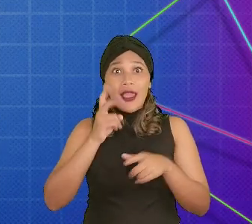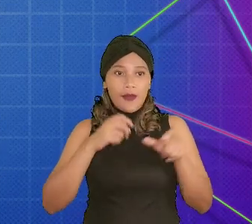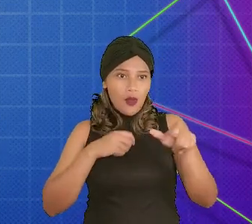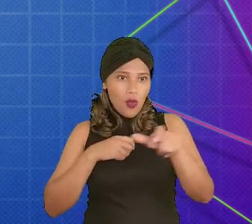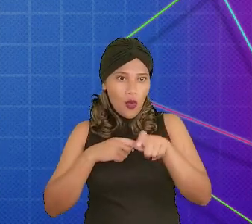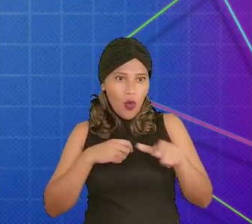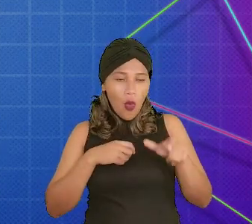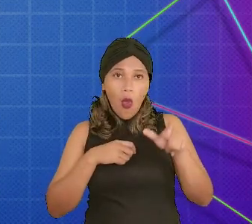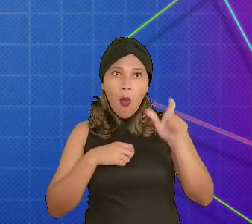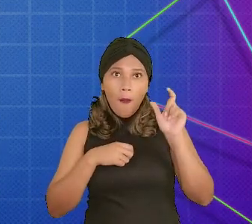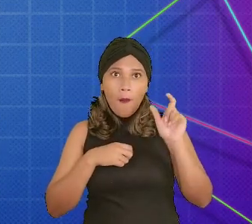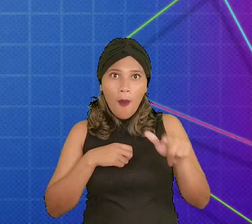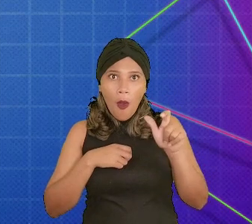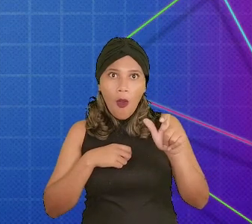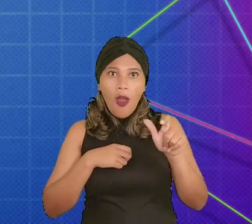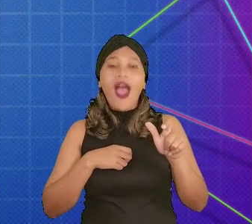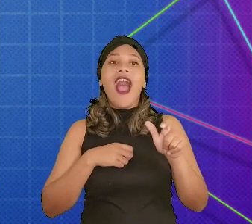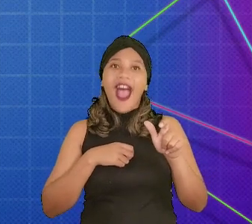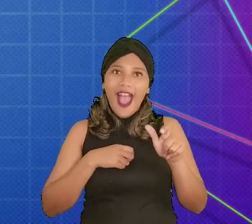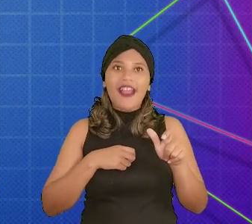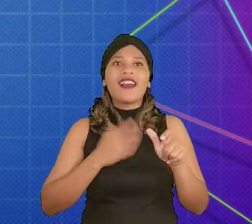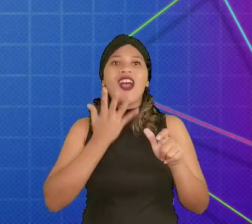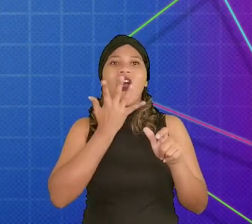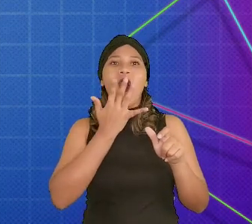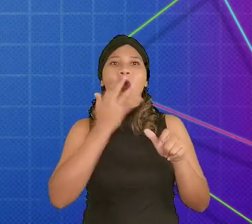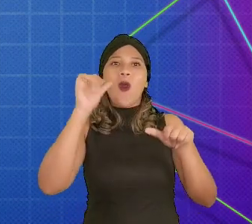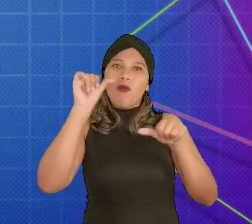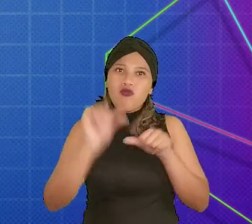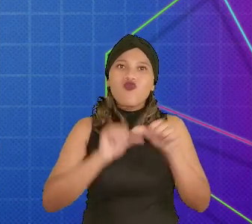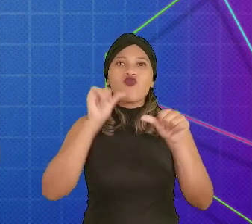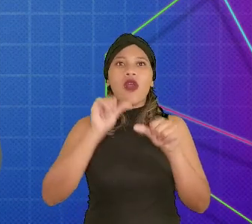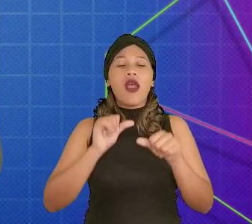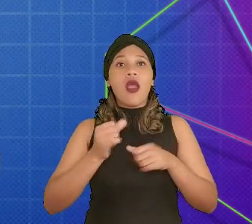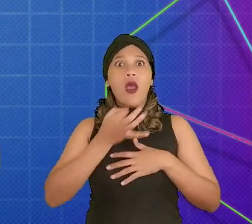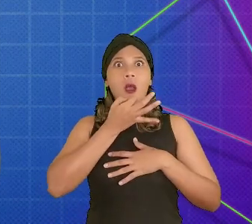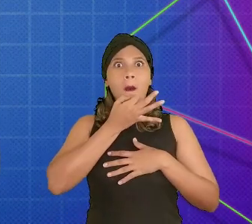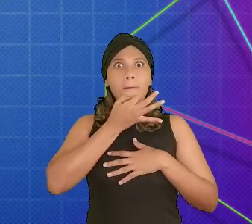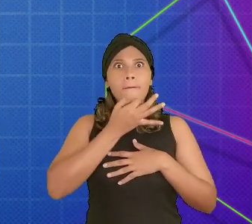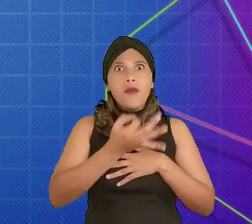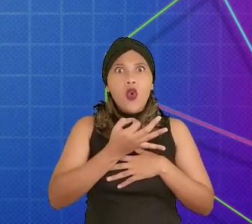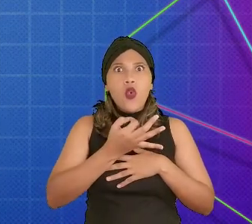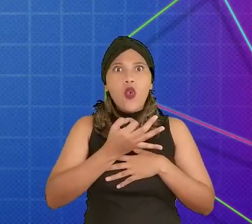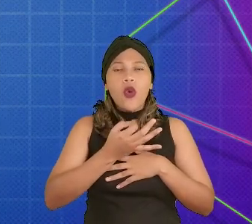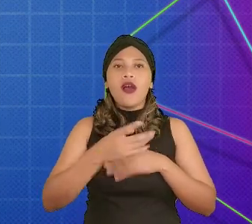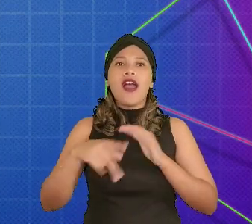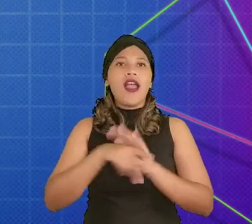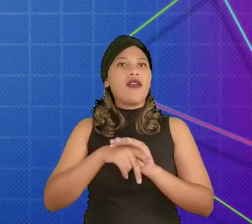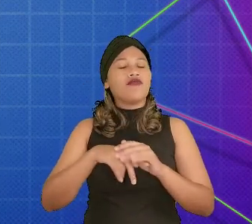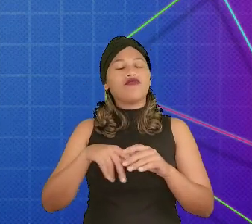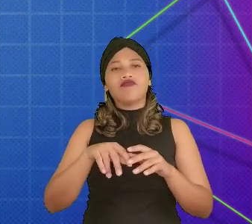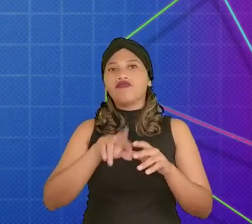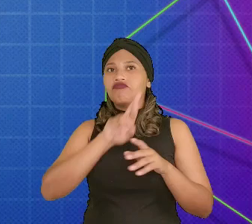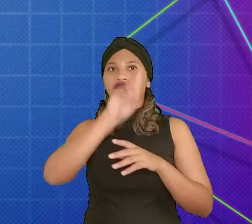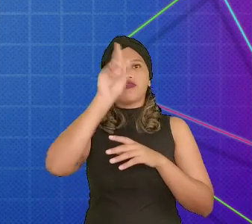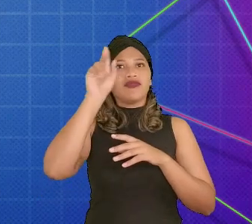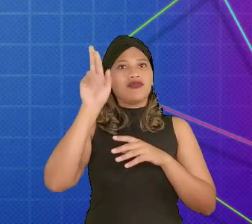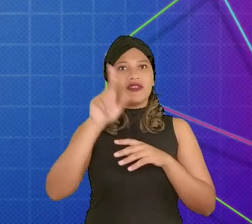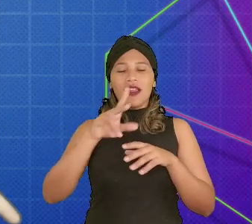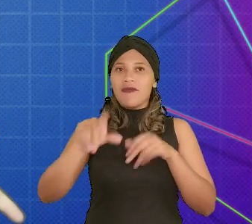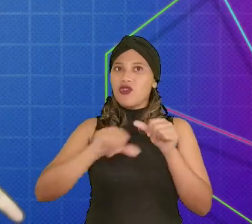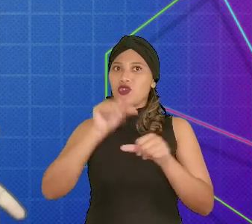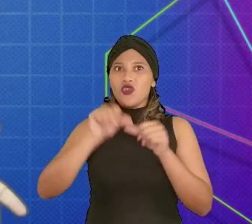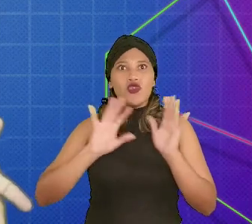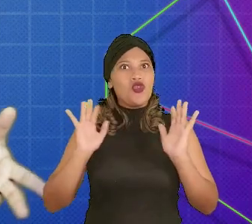que o mouse clicar no objeto selecionado, sua cor irá mudar e o som emitido será aleatório.